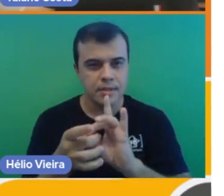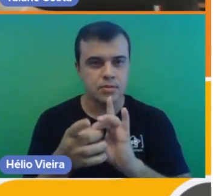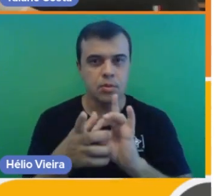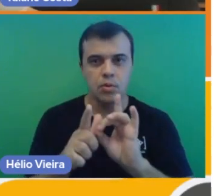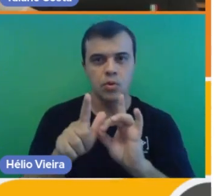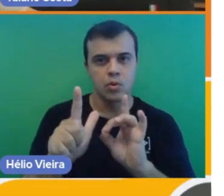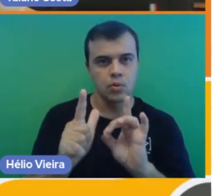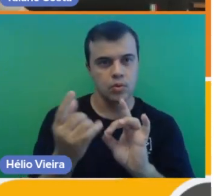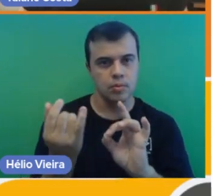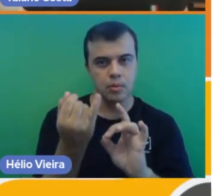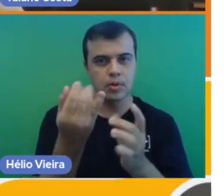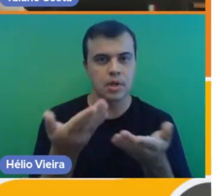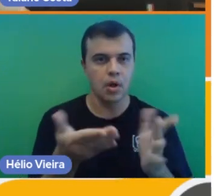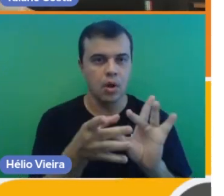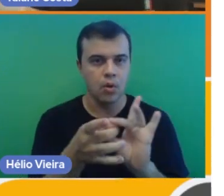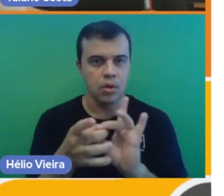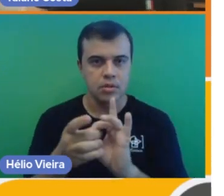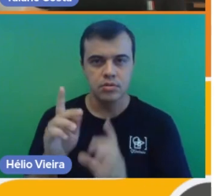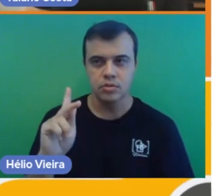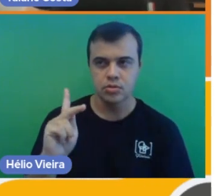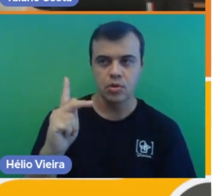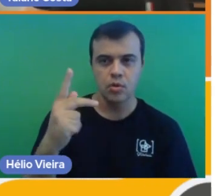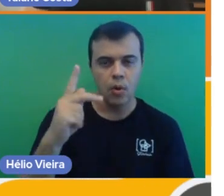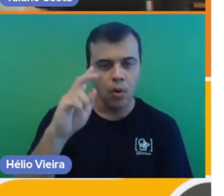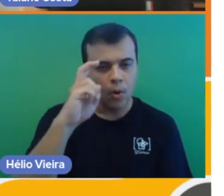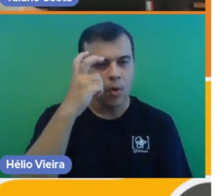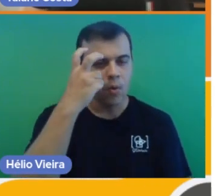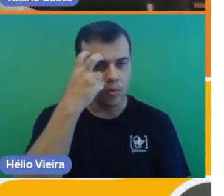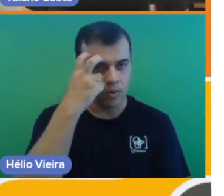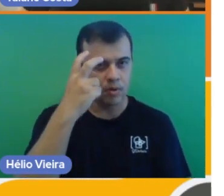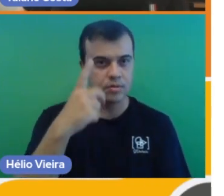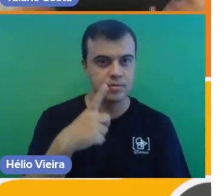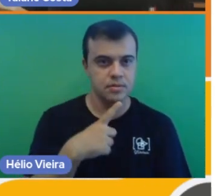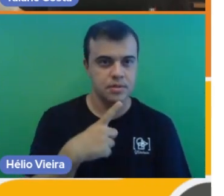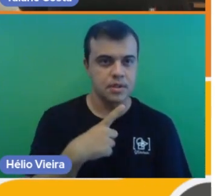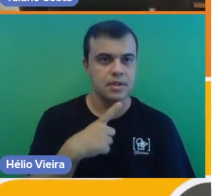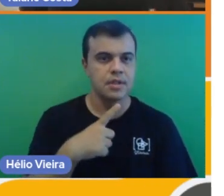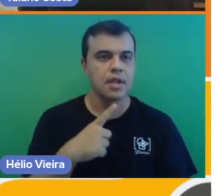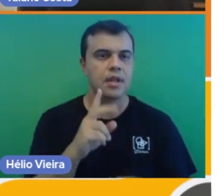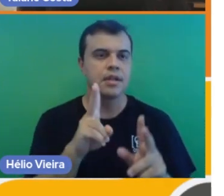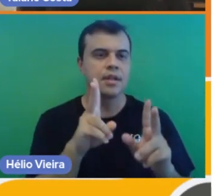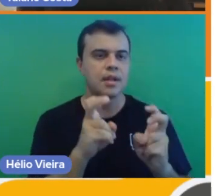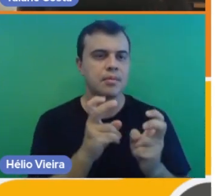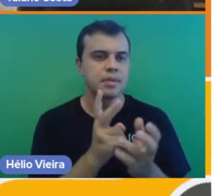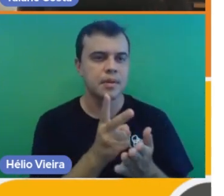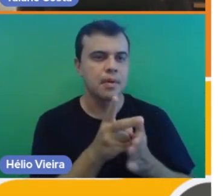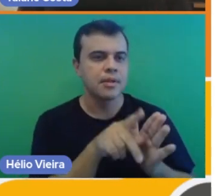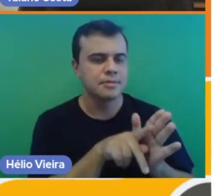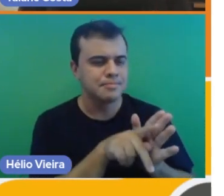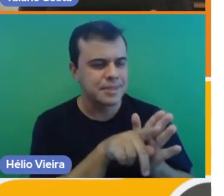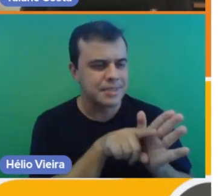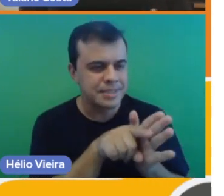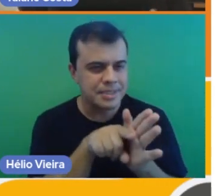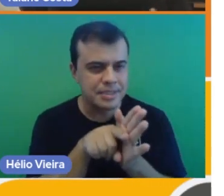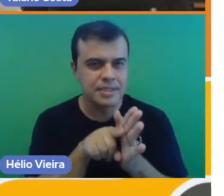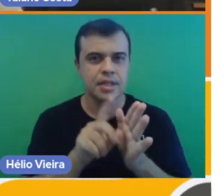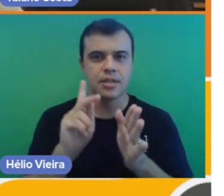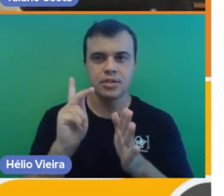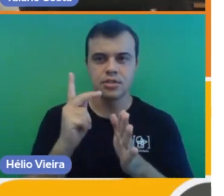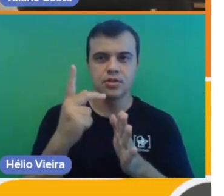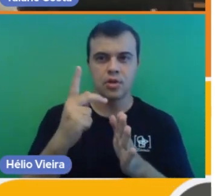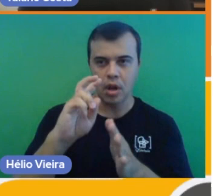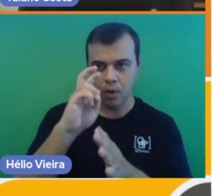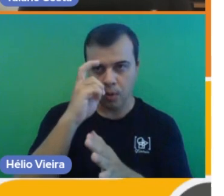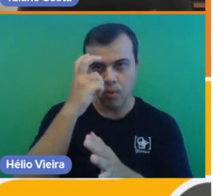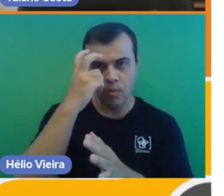Outras dimensões é o contexto histórico e cultural, que tem como base explorar, né, a história e a